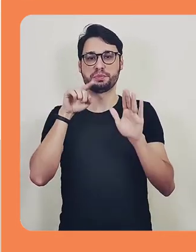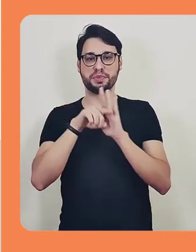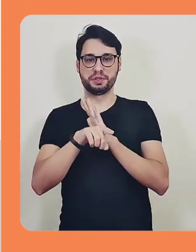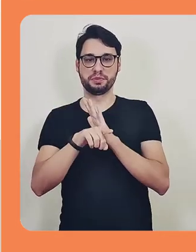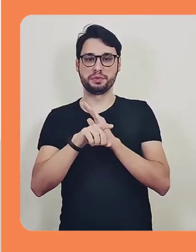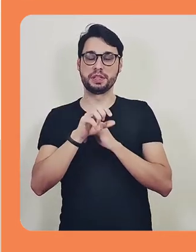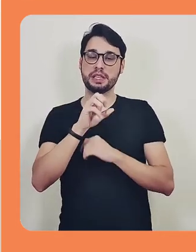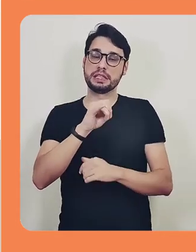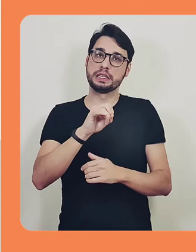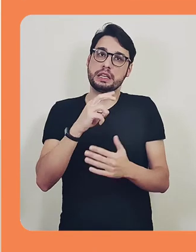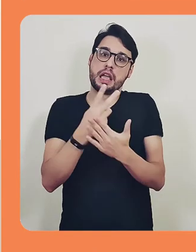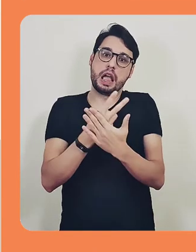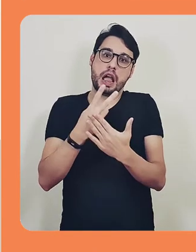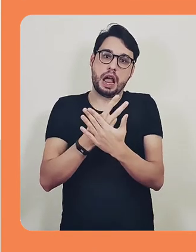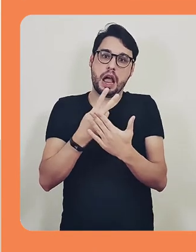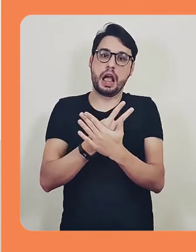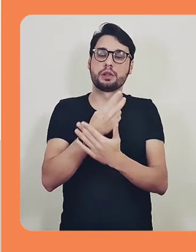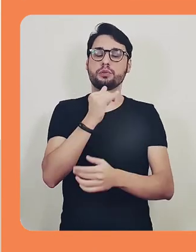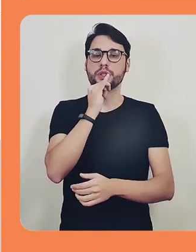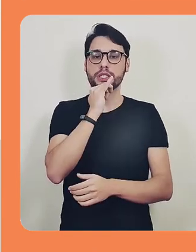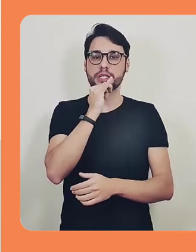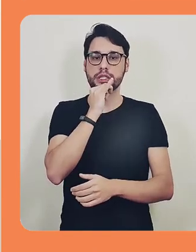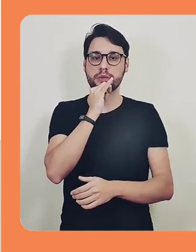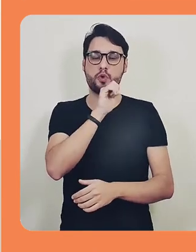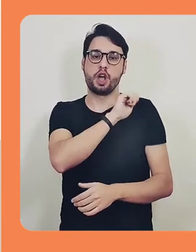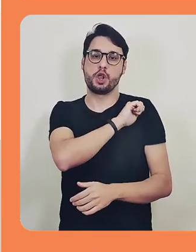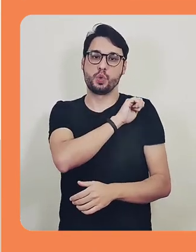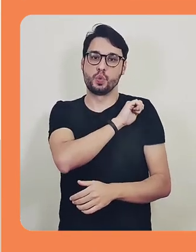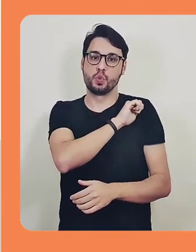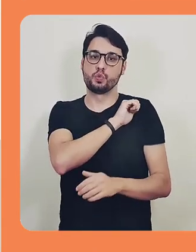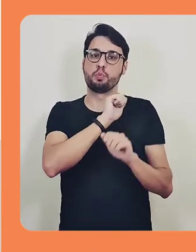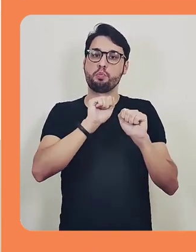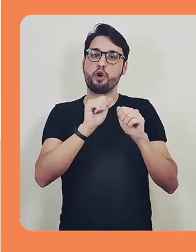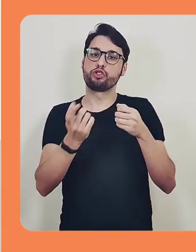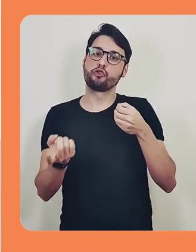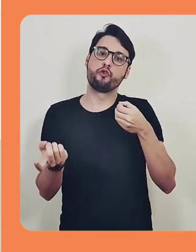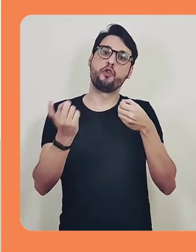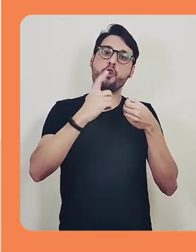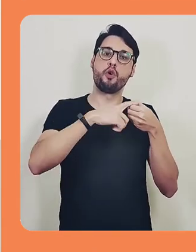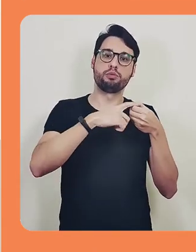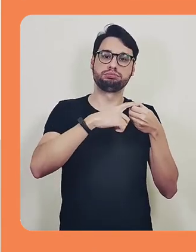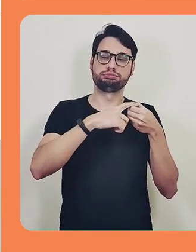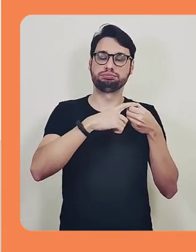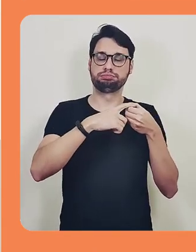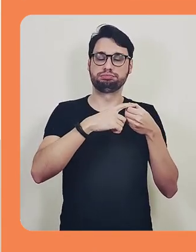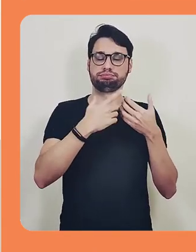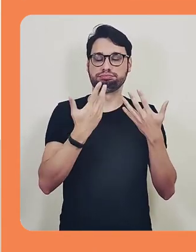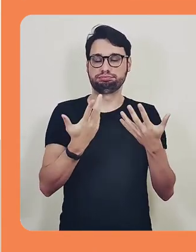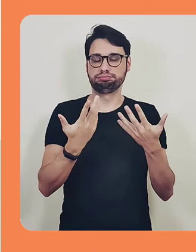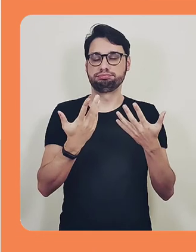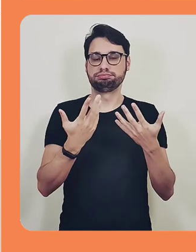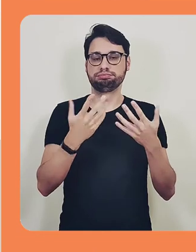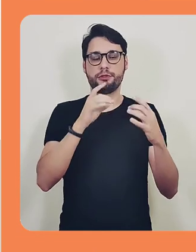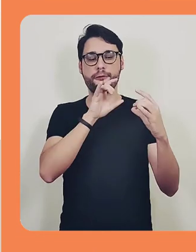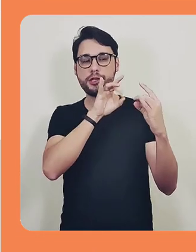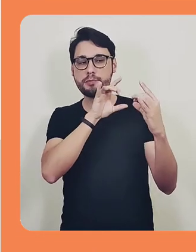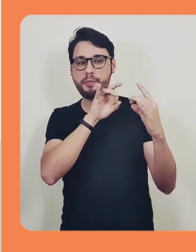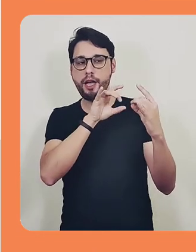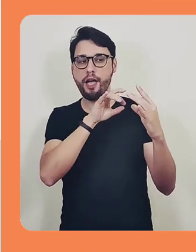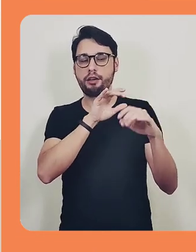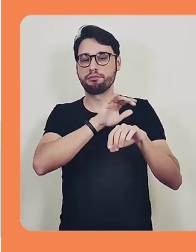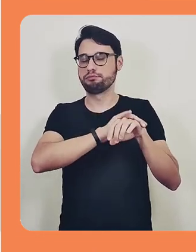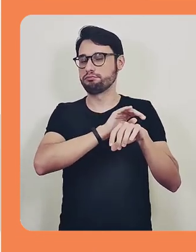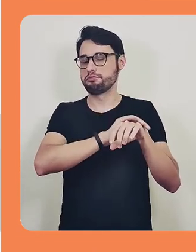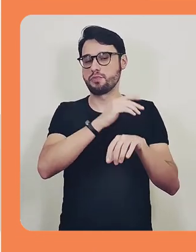você pode também, se ele estiver errado, né, a afirmativa,